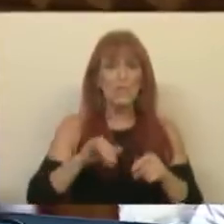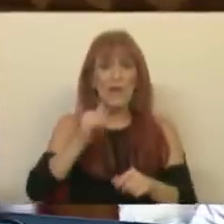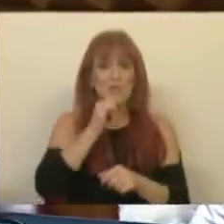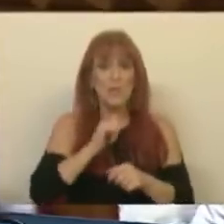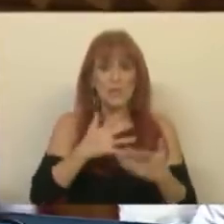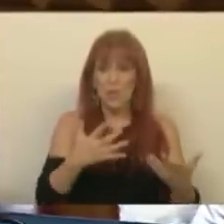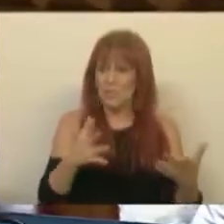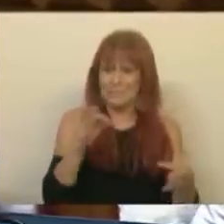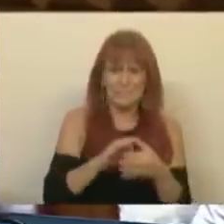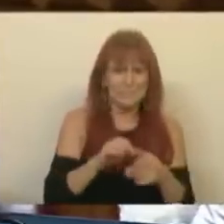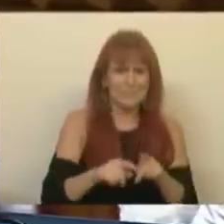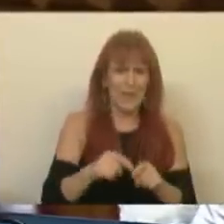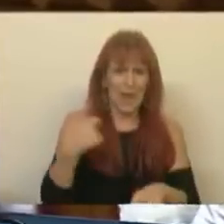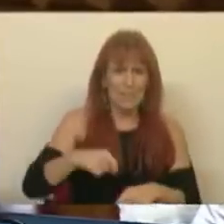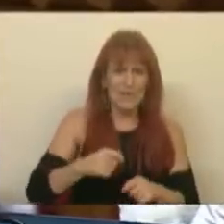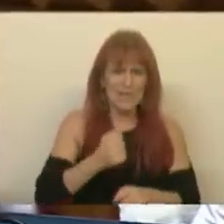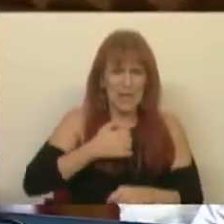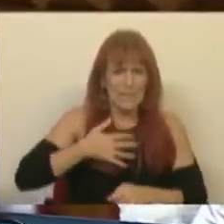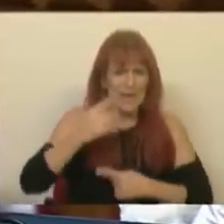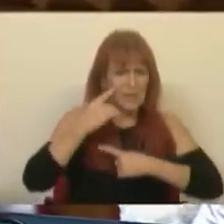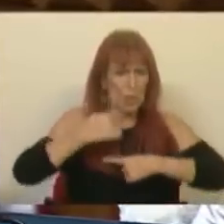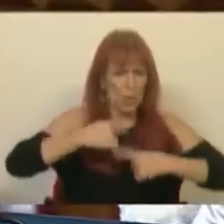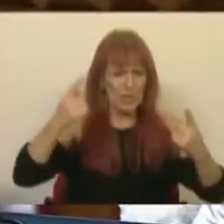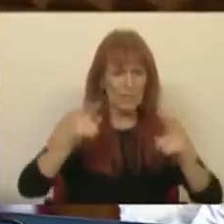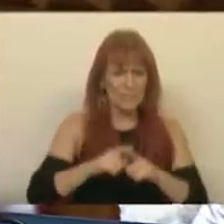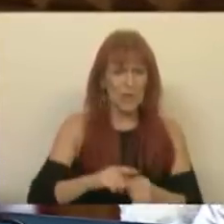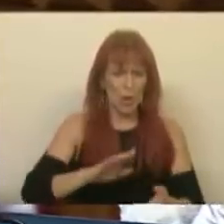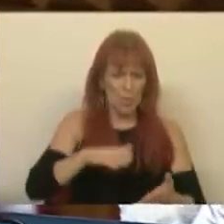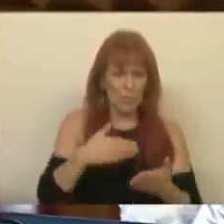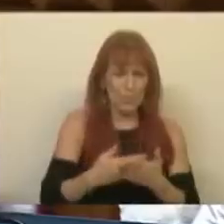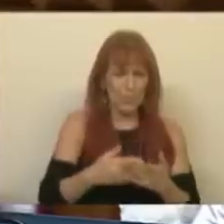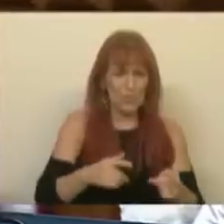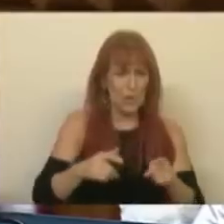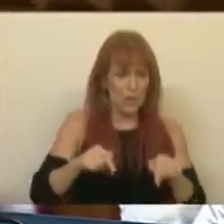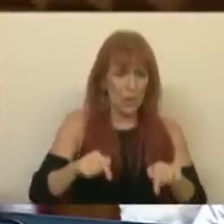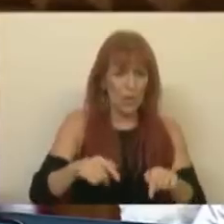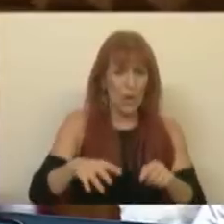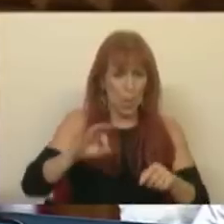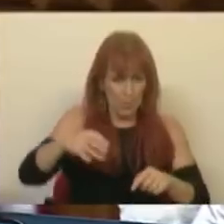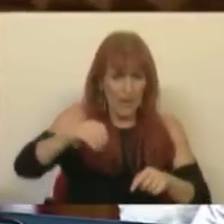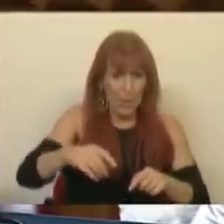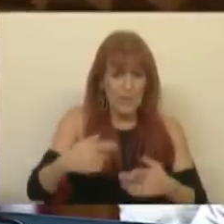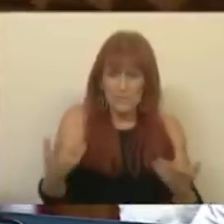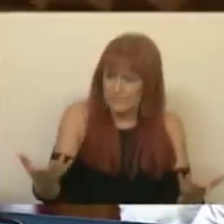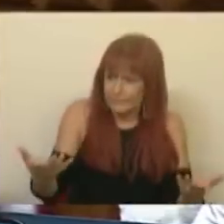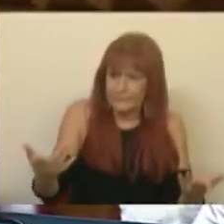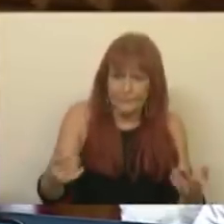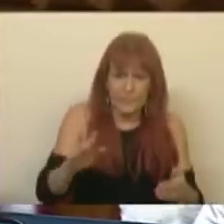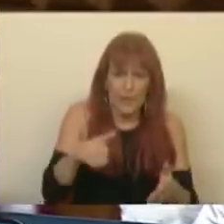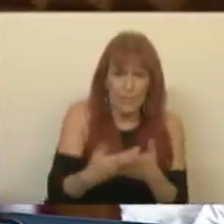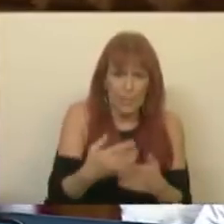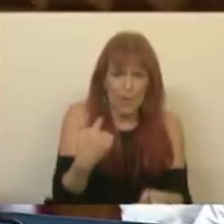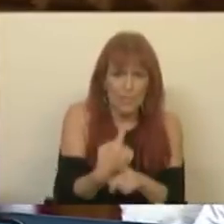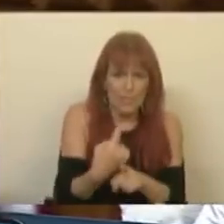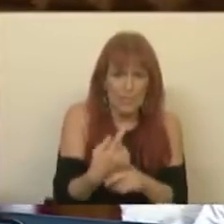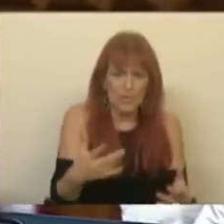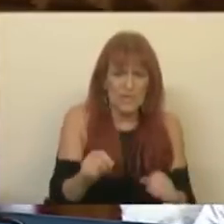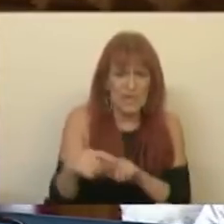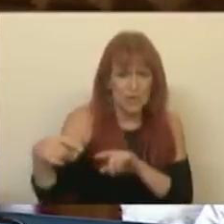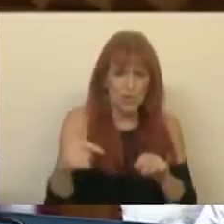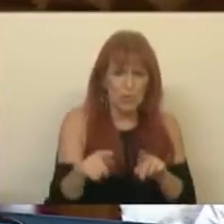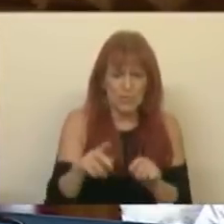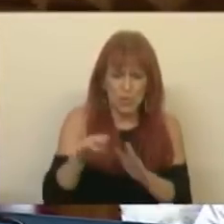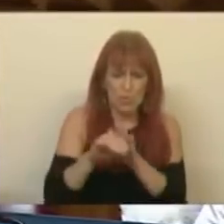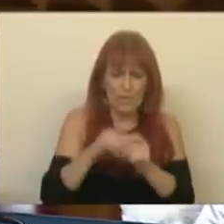faz dos Açores em relação a presidente das empresas públicas por proposta da própria peça Quando peço ainda por cima propunham mesmo no quadro da discussão